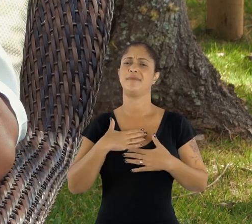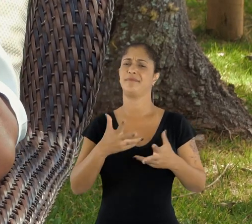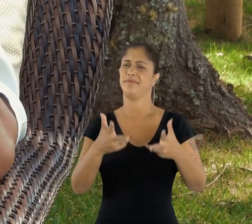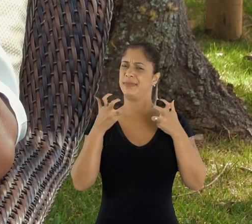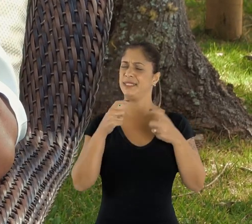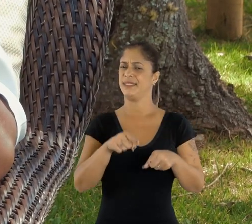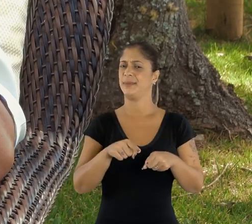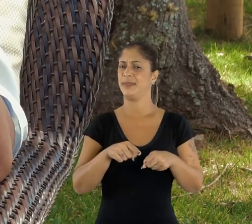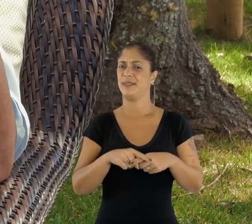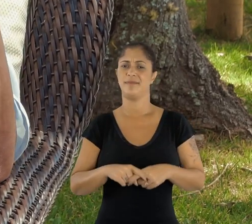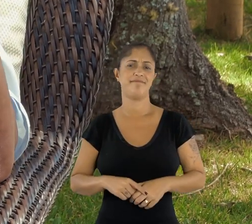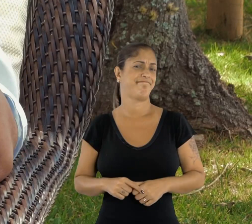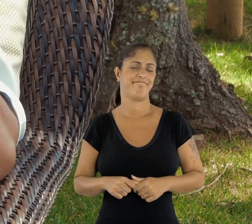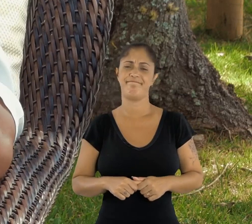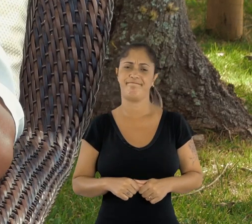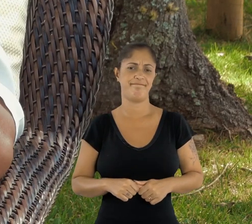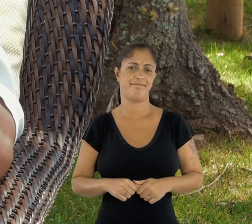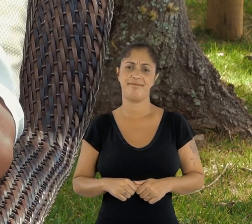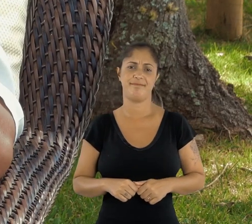o CEPIS percebeu isso e falou, Beto,